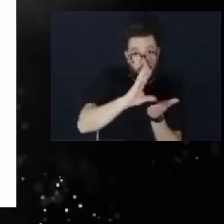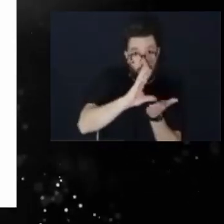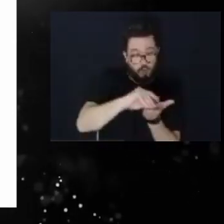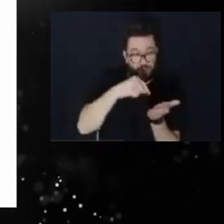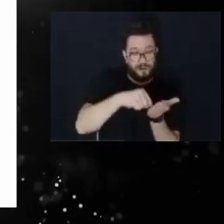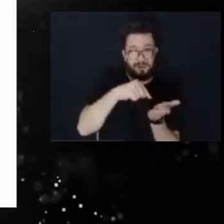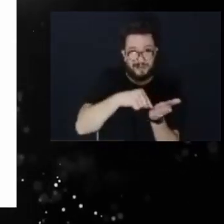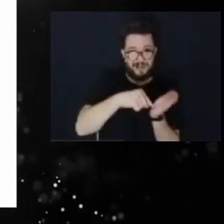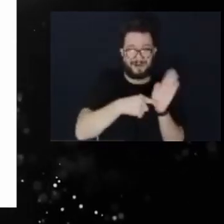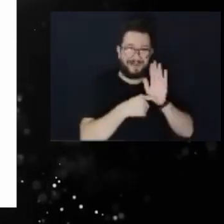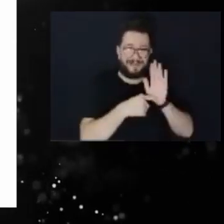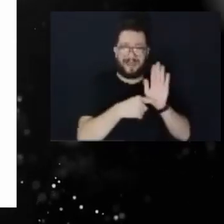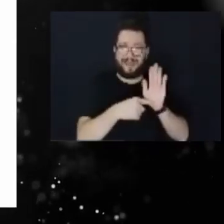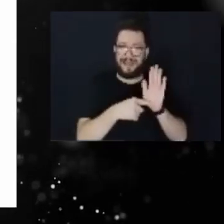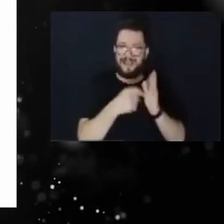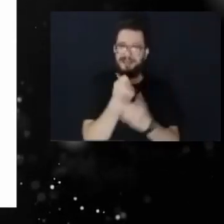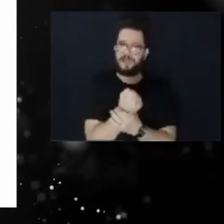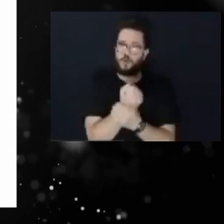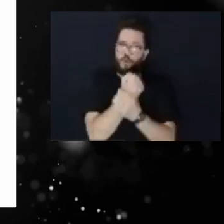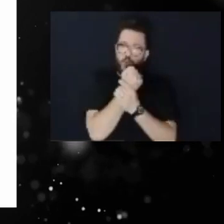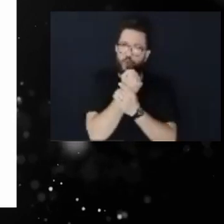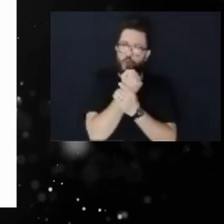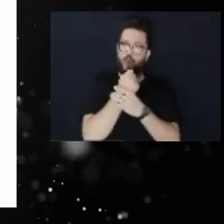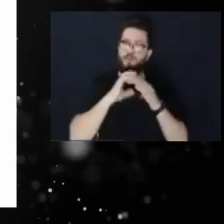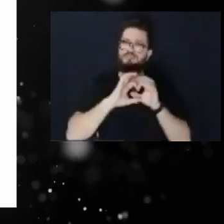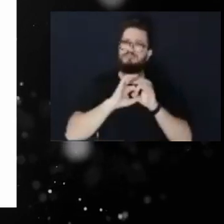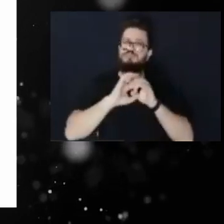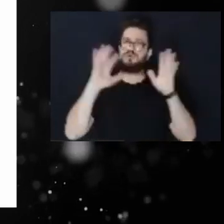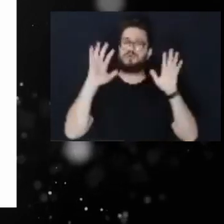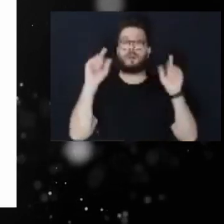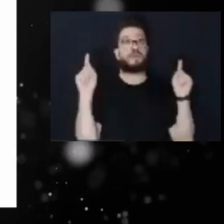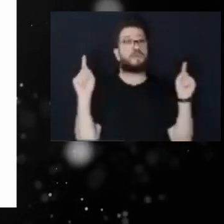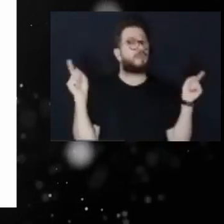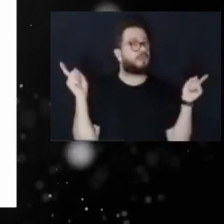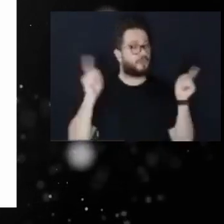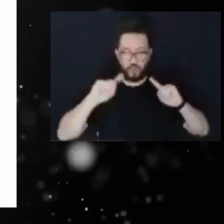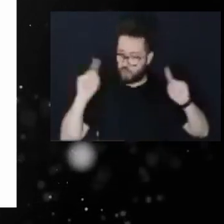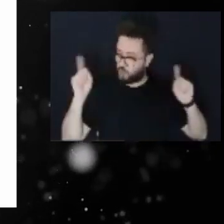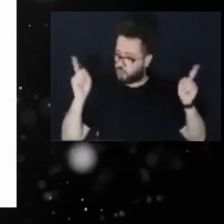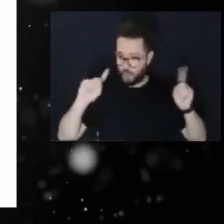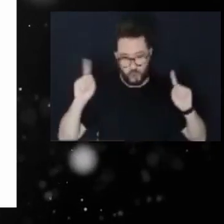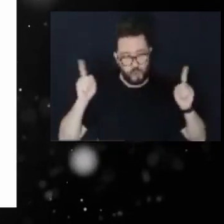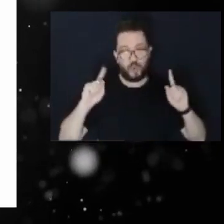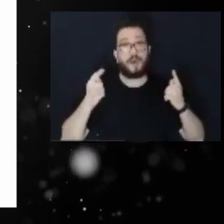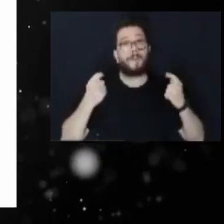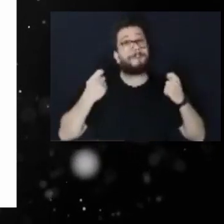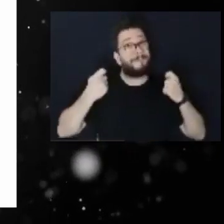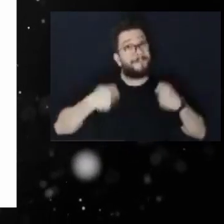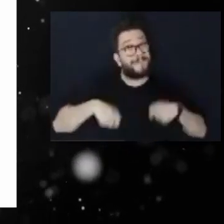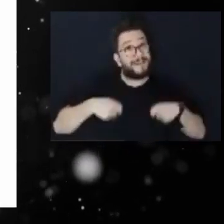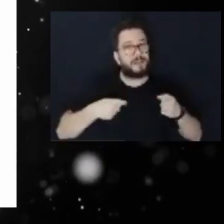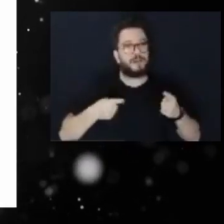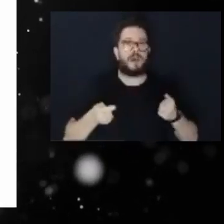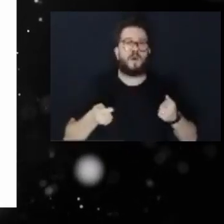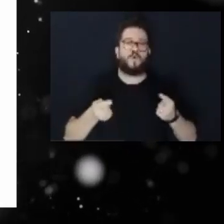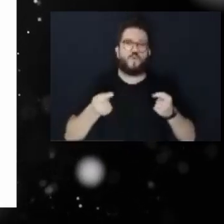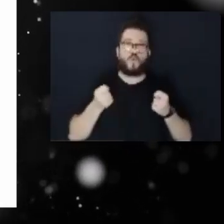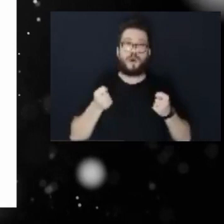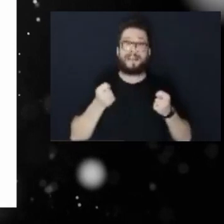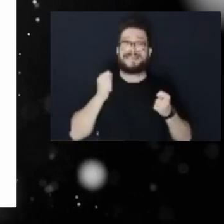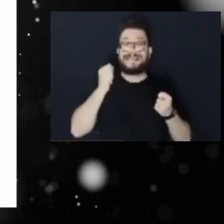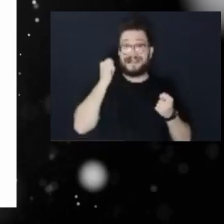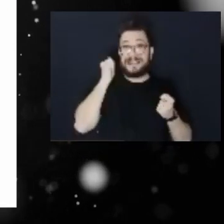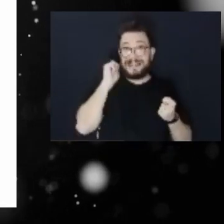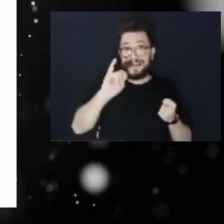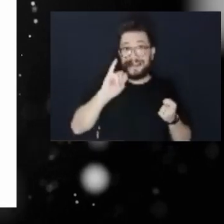é seguro qualquer relaxamento das medidas que estão sendo tomadas nesses últimos dias. Qualquer relaxamento